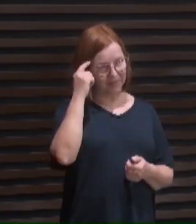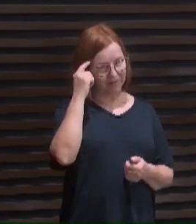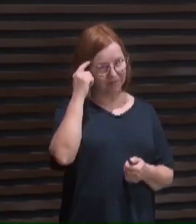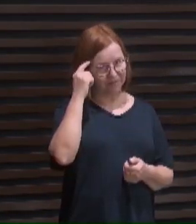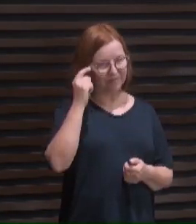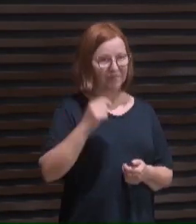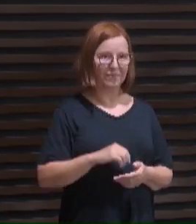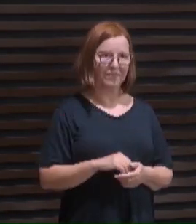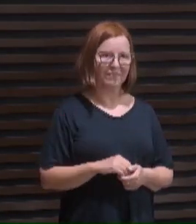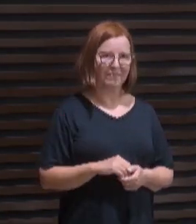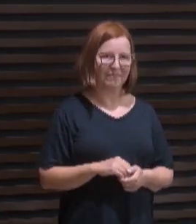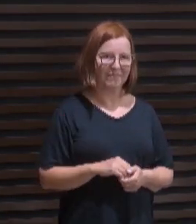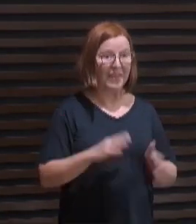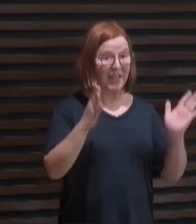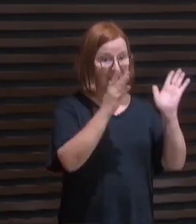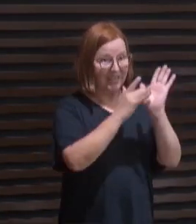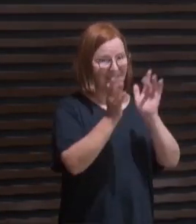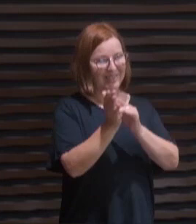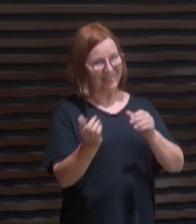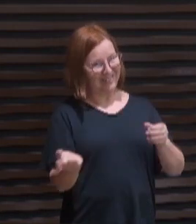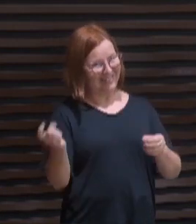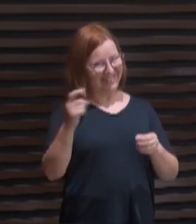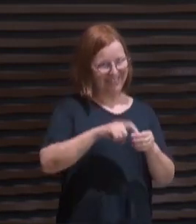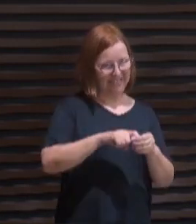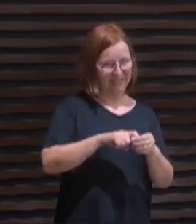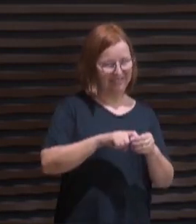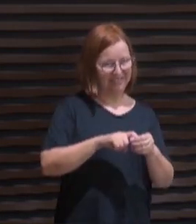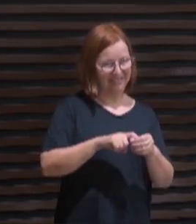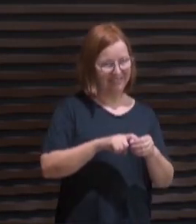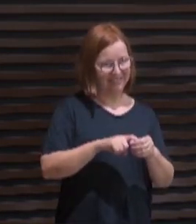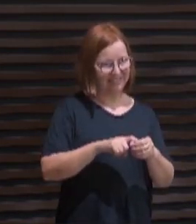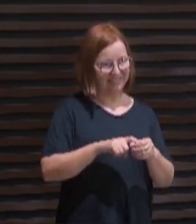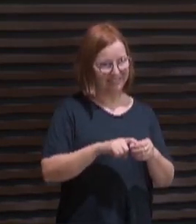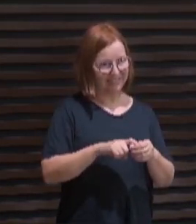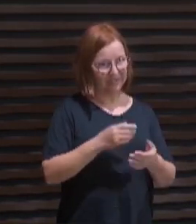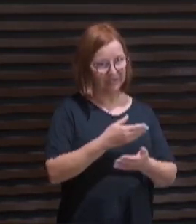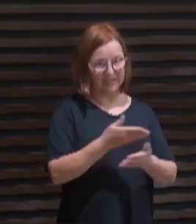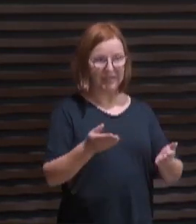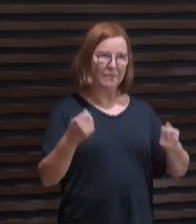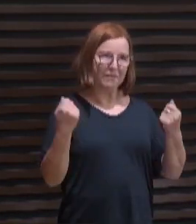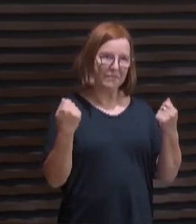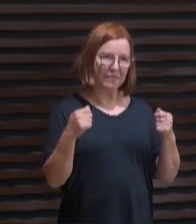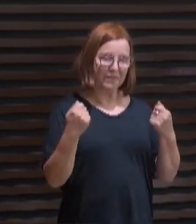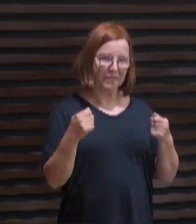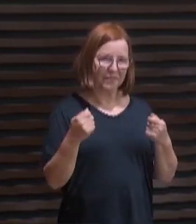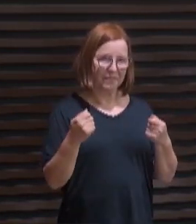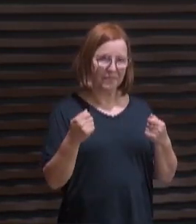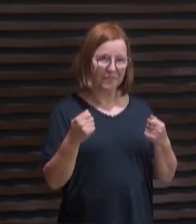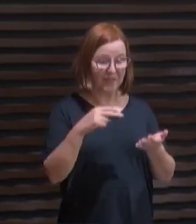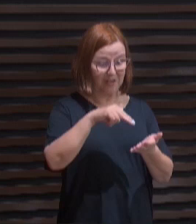coming. Jesus está vindo. E você precisa olhar